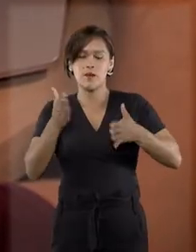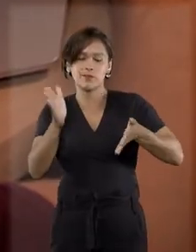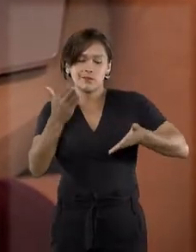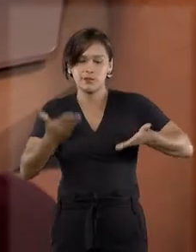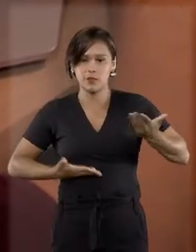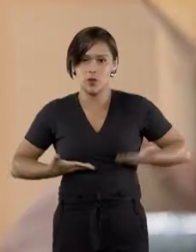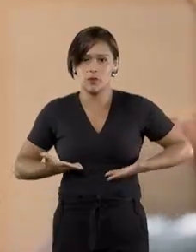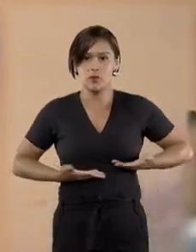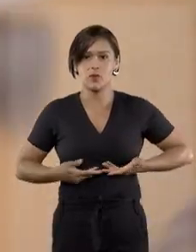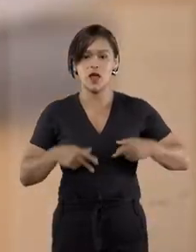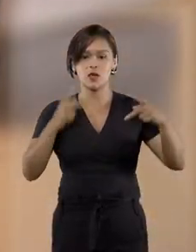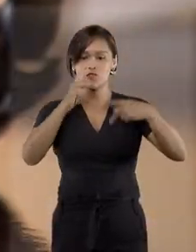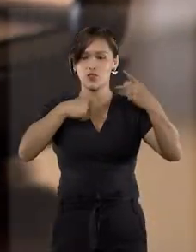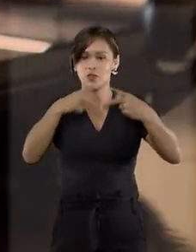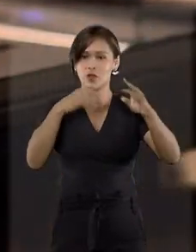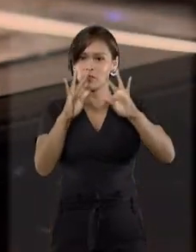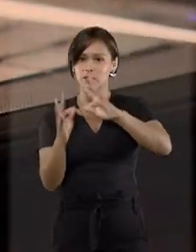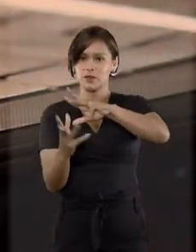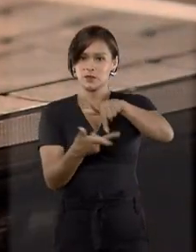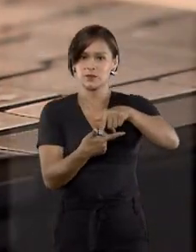popular shopping do mundo.